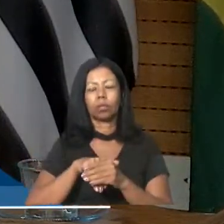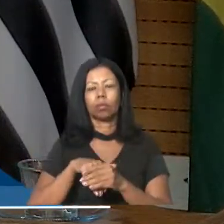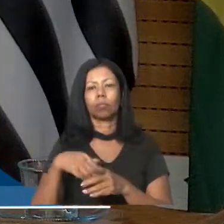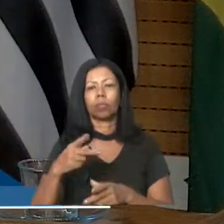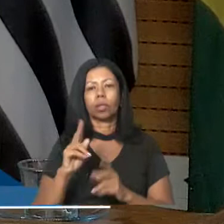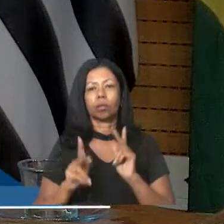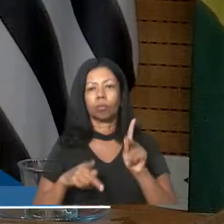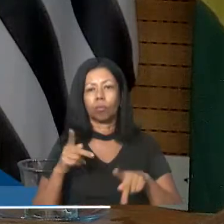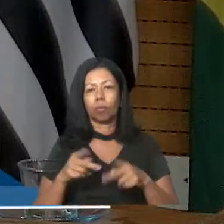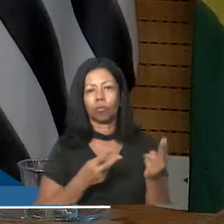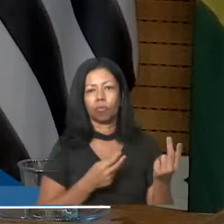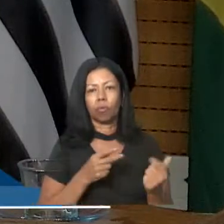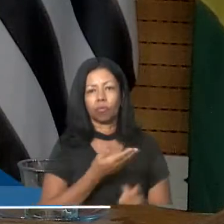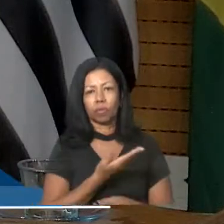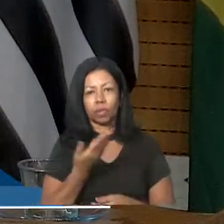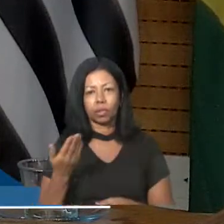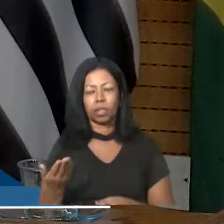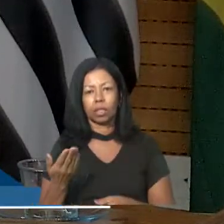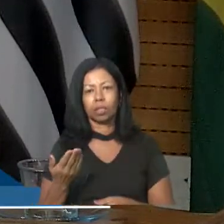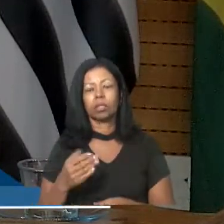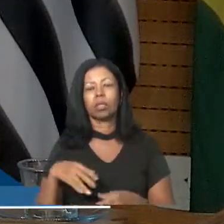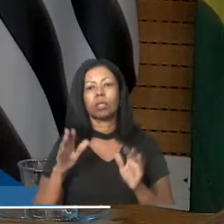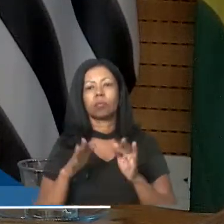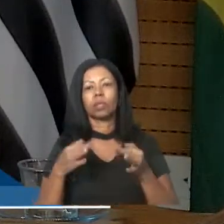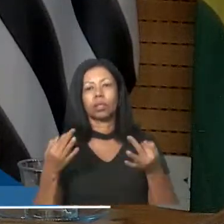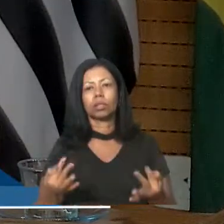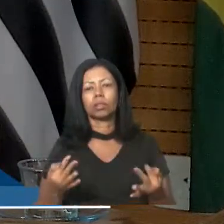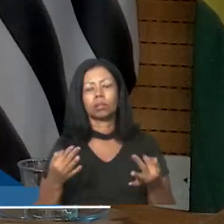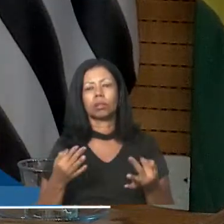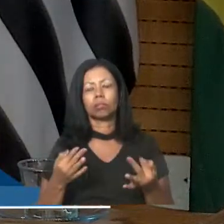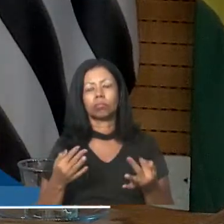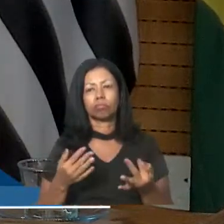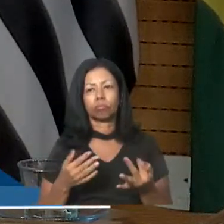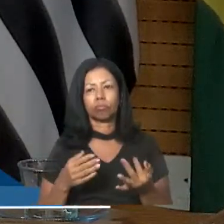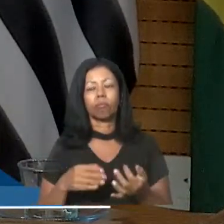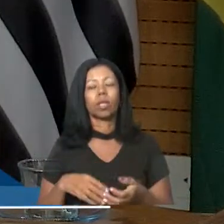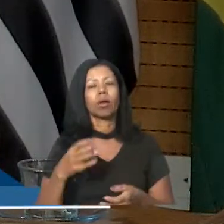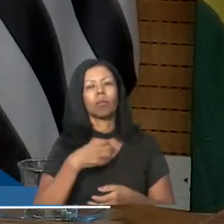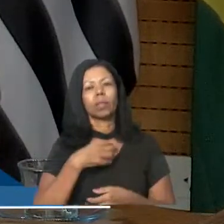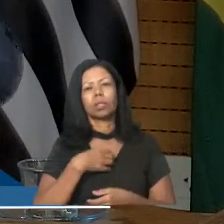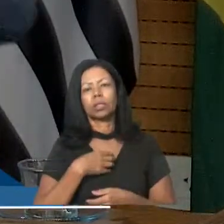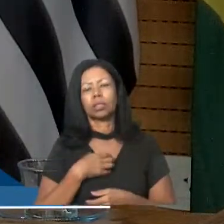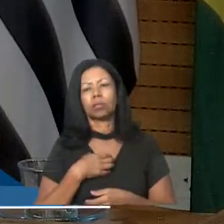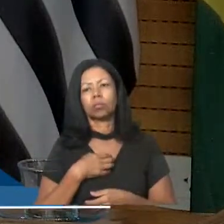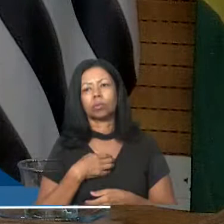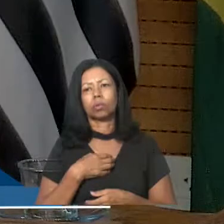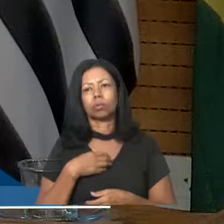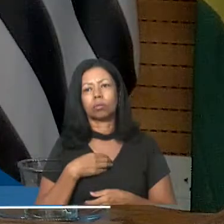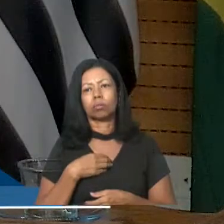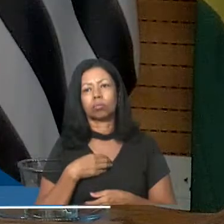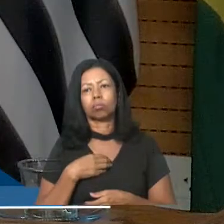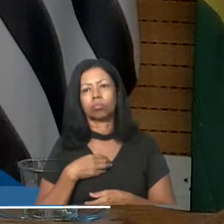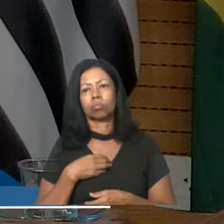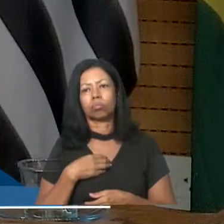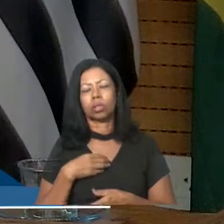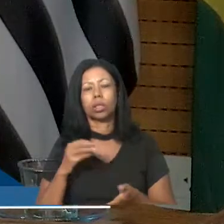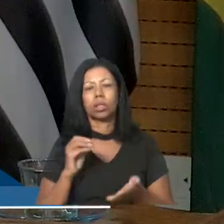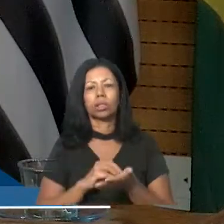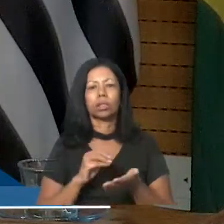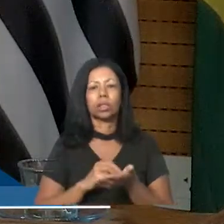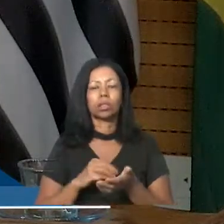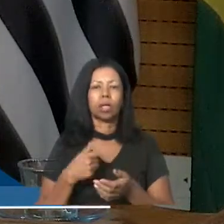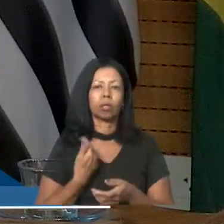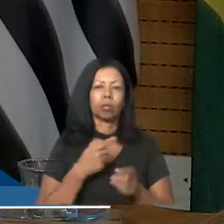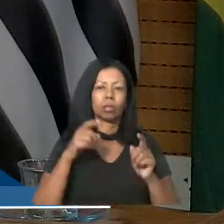como vocês, eu me sinto muito pequeno vendo um governo que faz isso com a nossa população, que se não fosse a nossa denúncia,